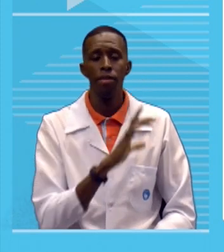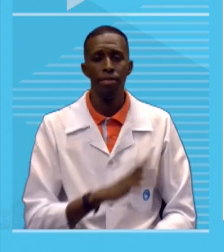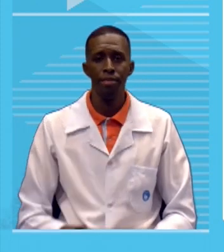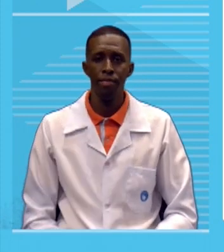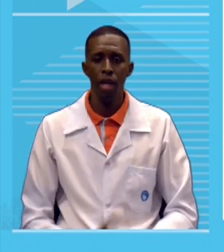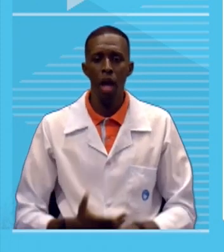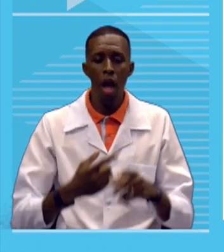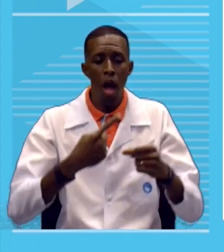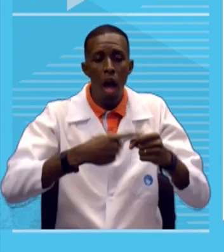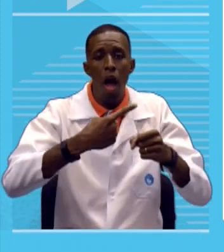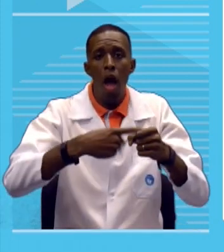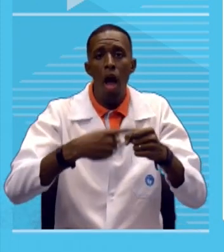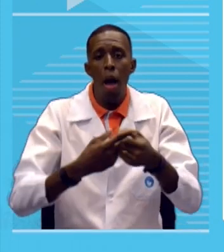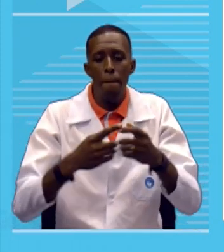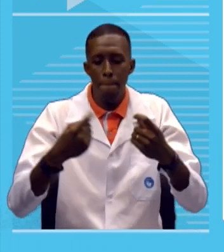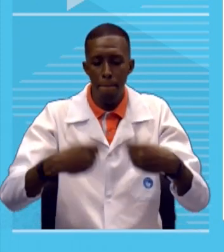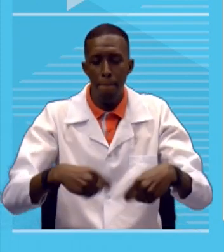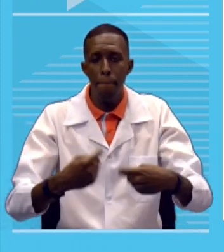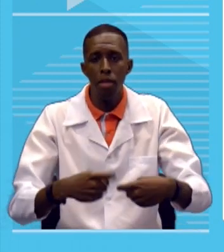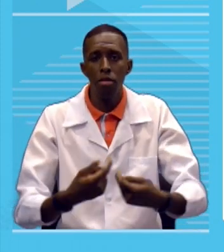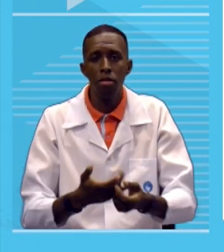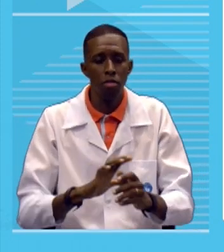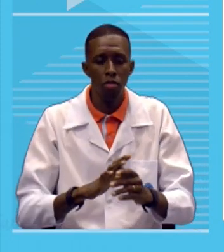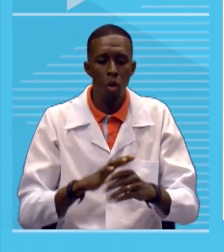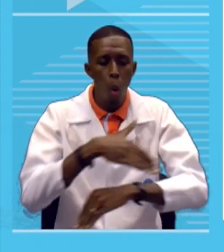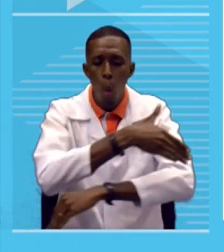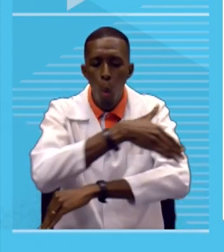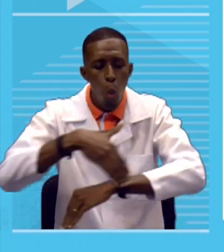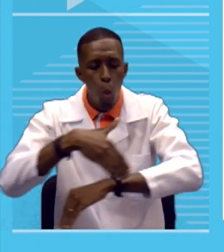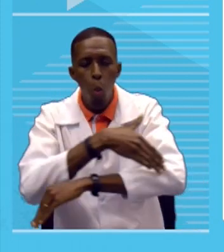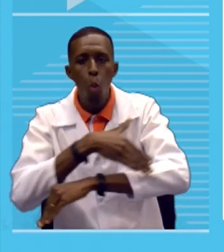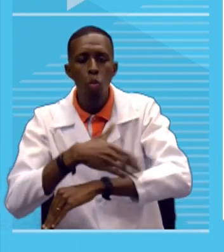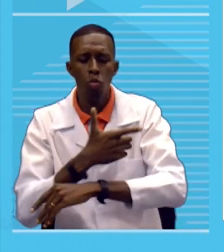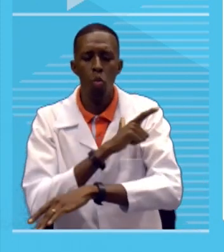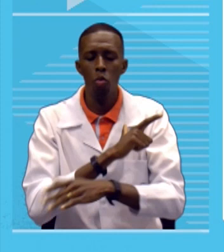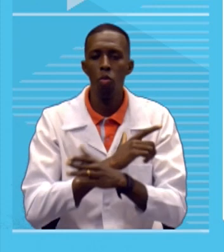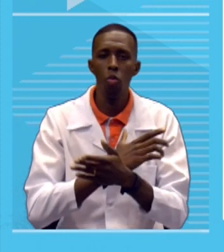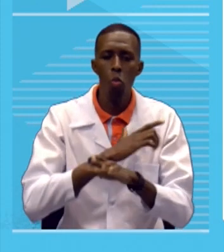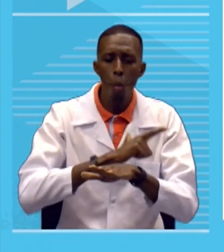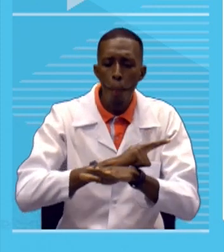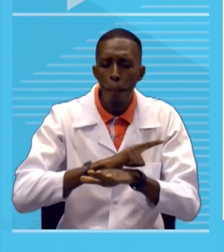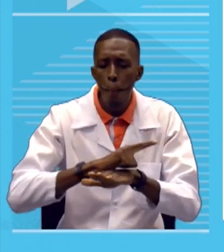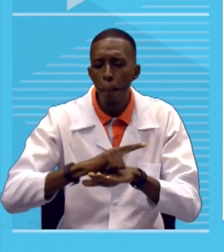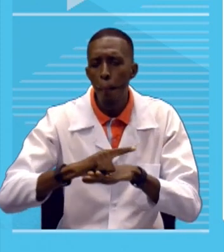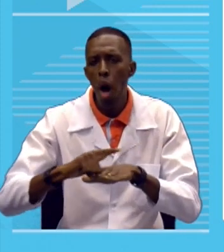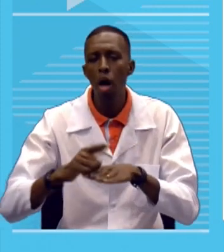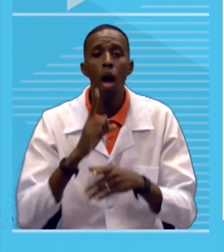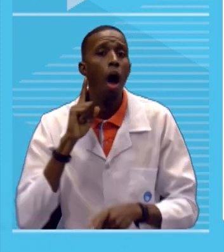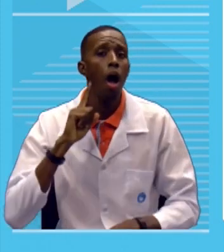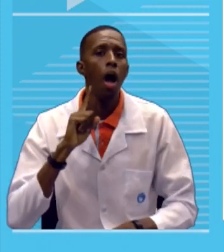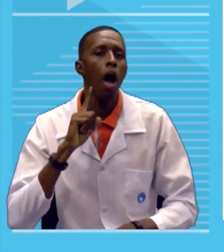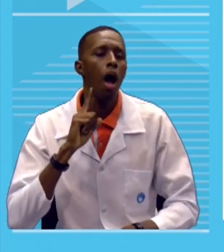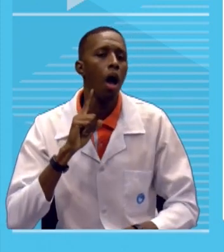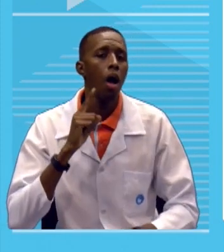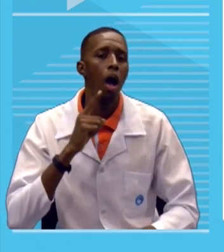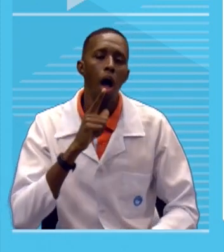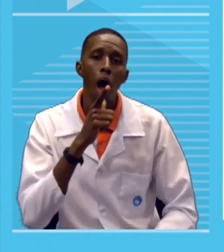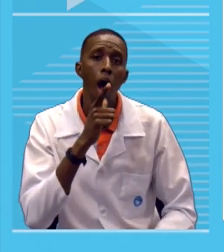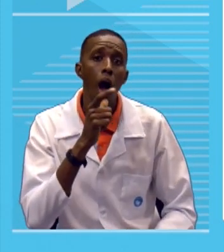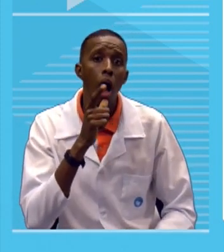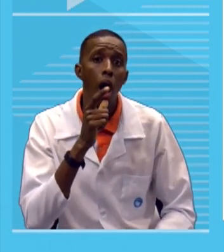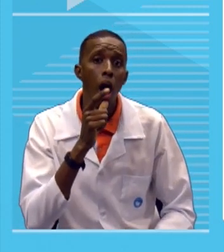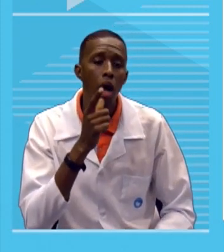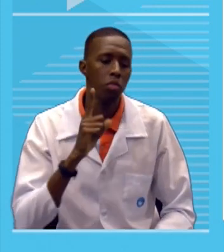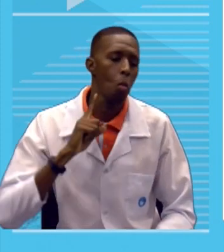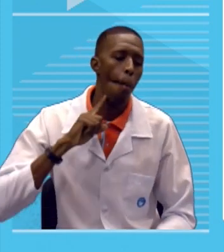ter uma coleta de lixo adequada, um tratamento de água, de esgoto. Infelizmente, isso ainda é um problema muito